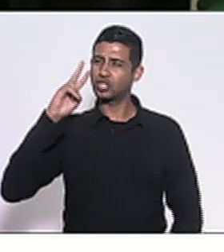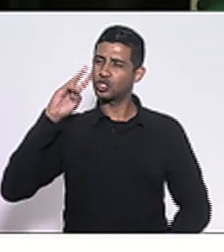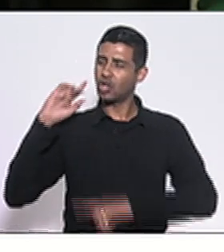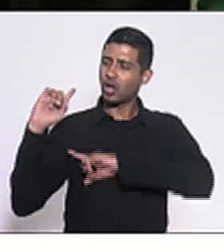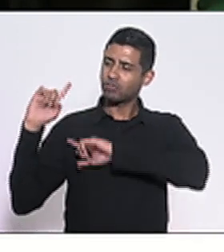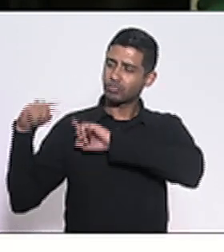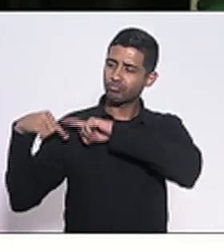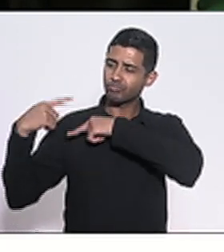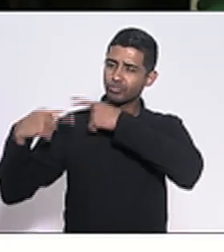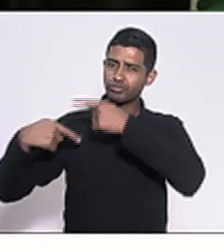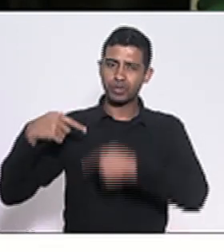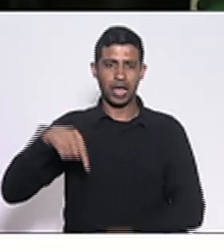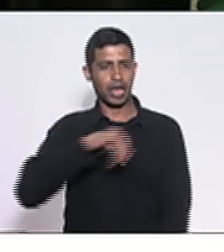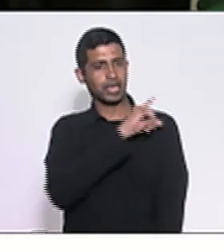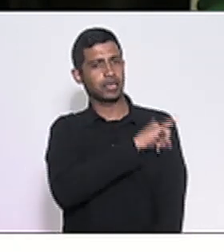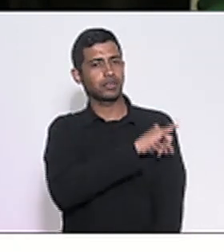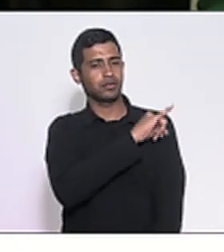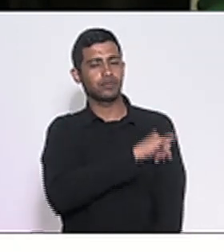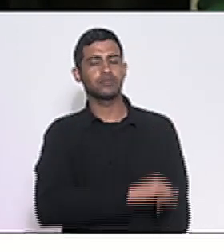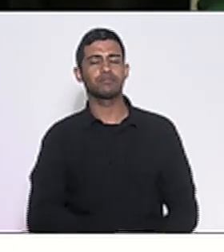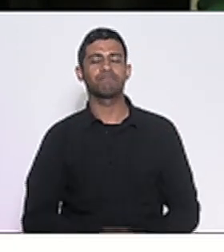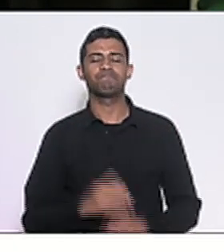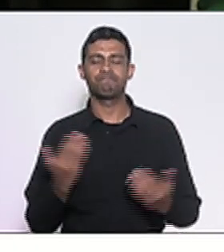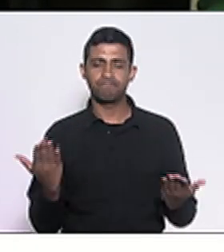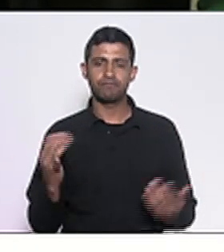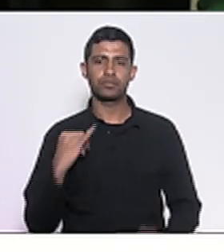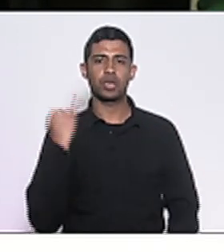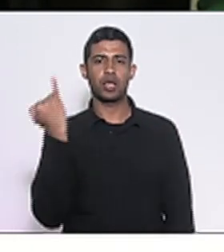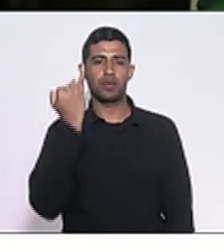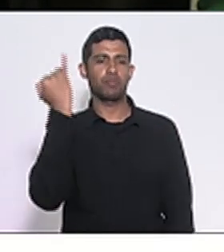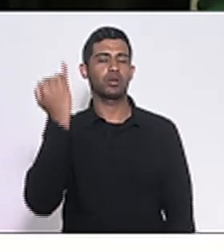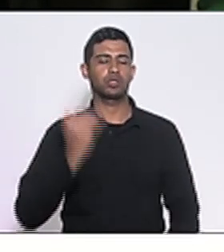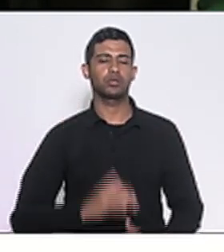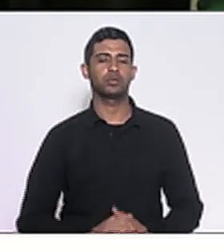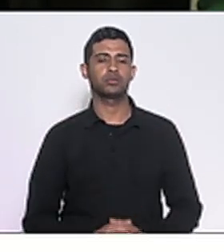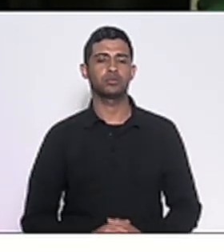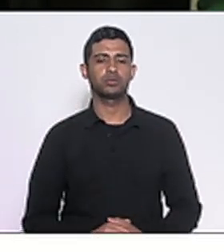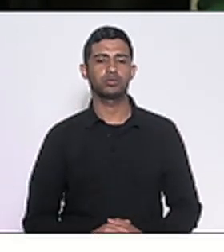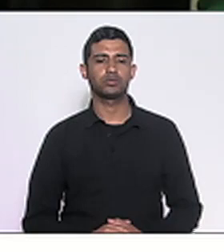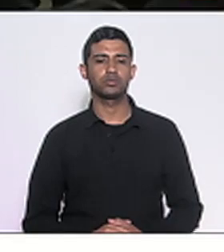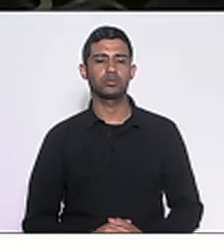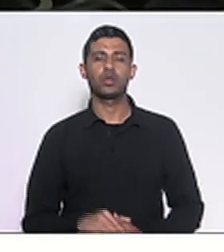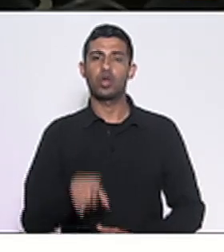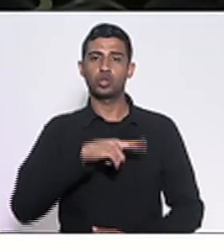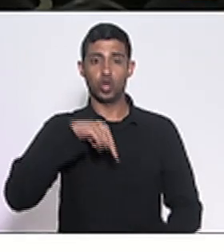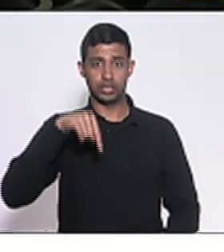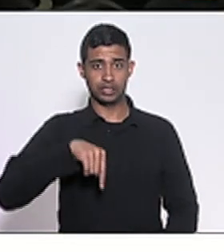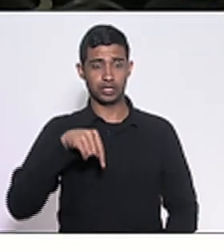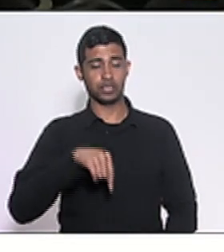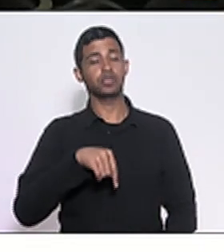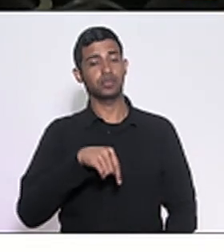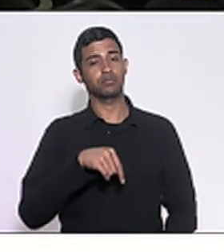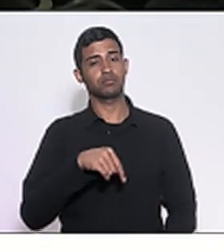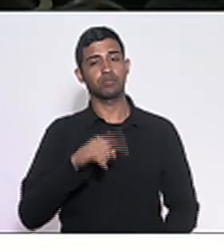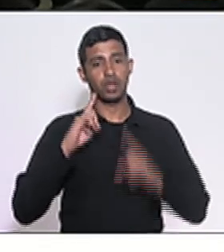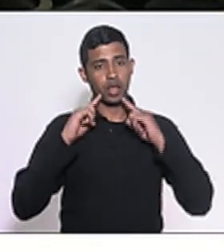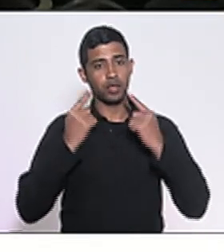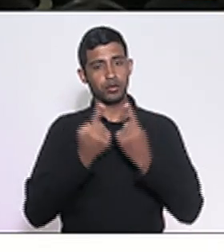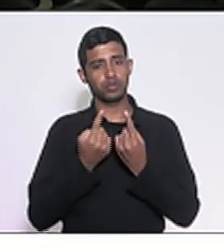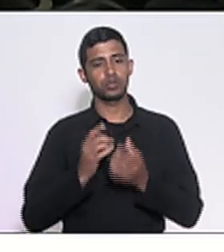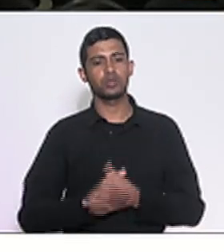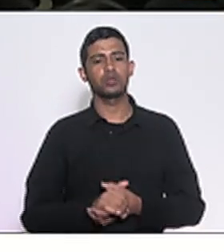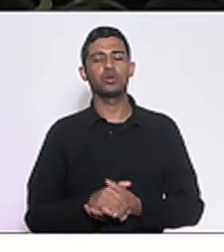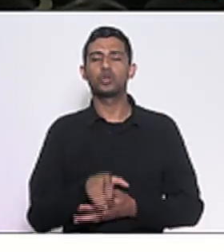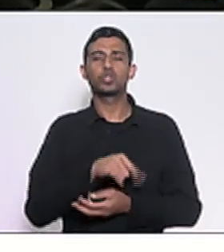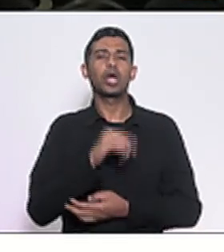expressiva no Rio de Janeiro, e seria importante para nós, aqui nessa audiência, presidente Marcos Vieira, compreender